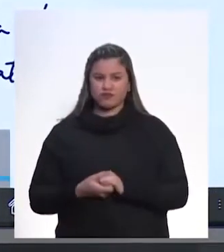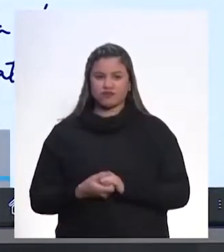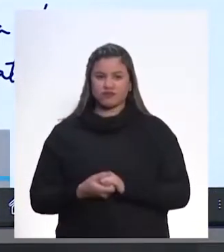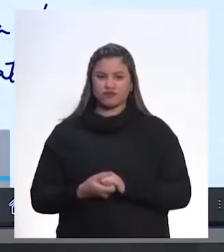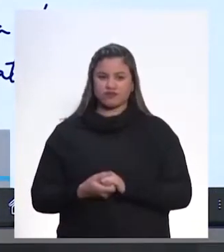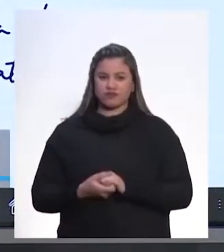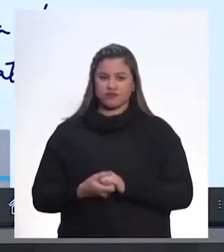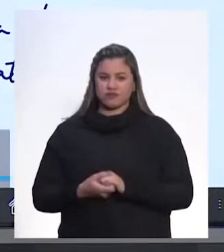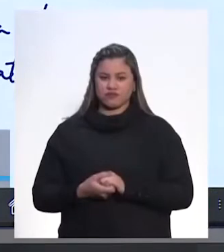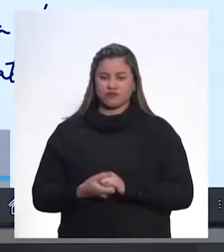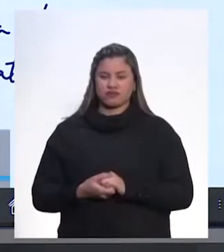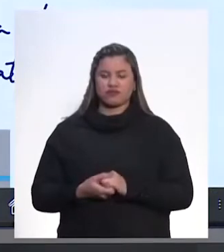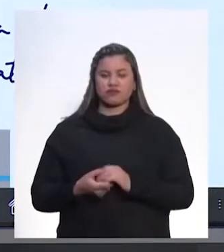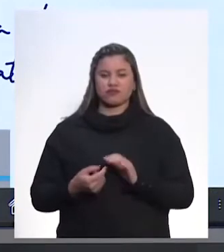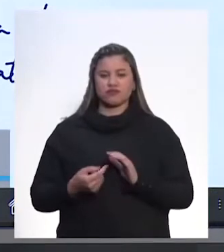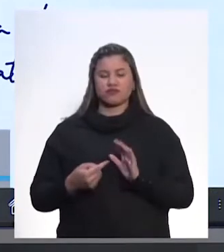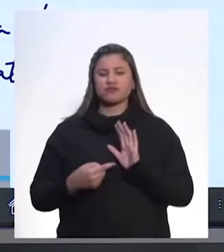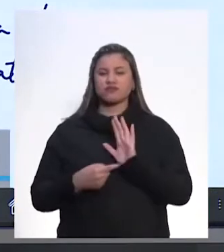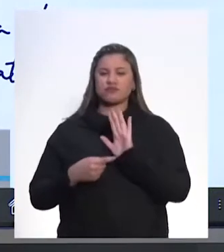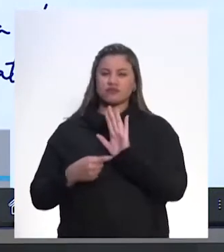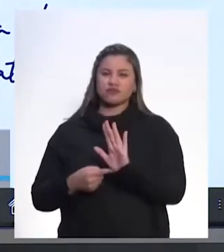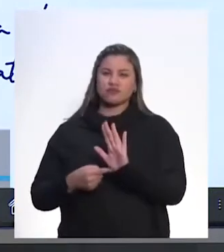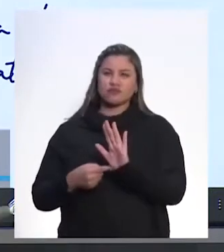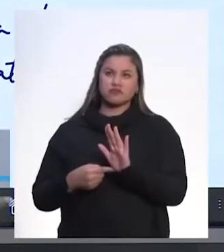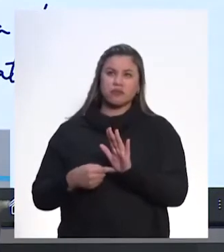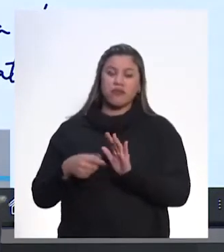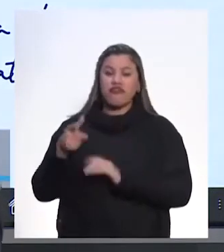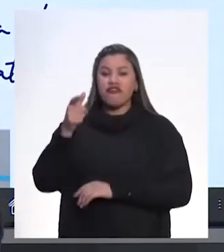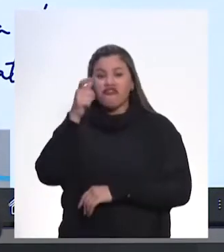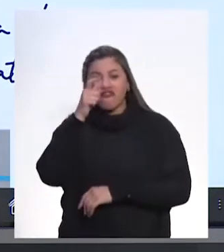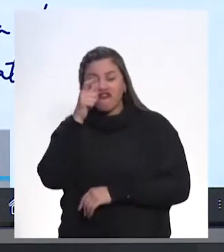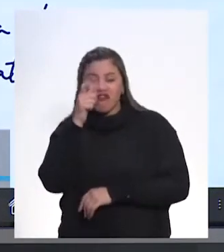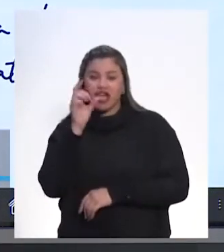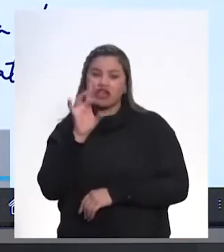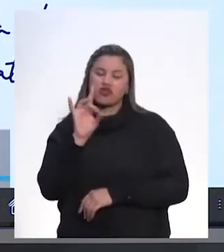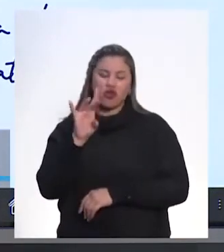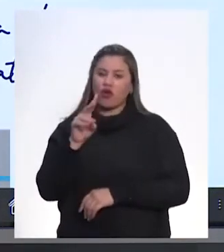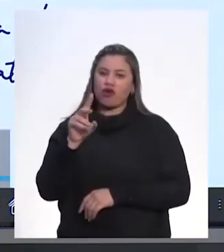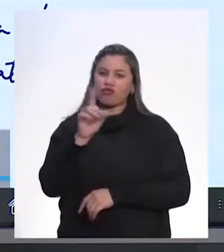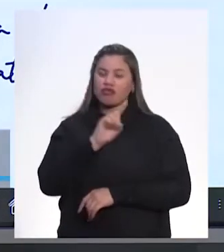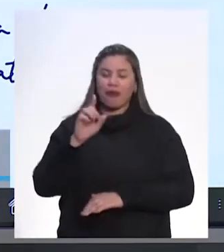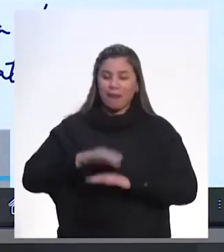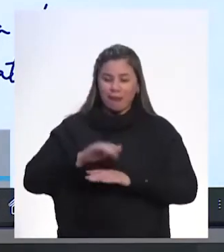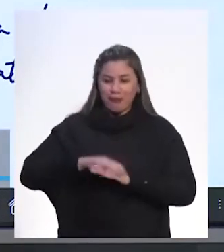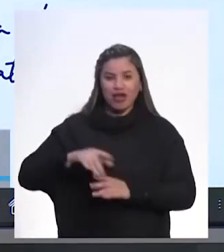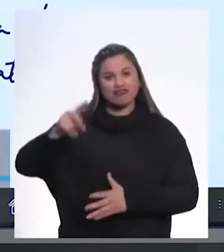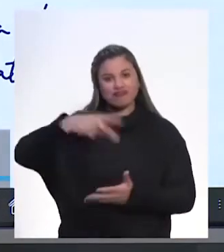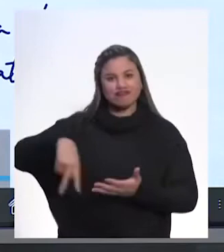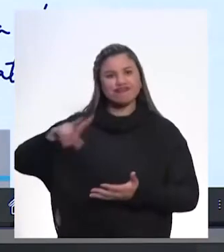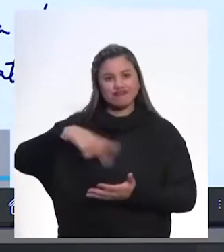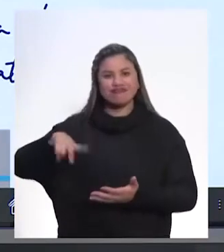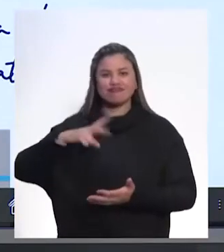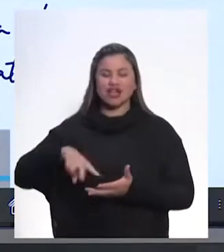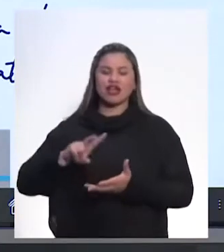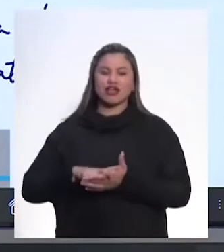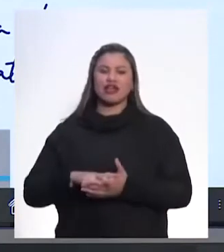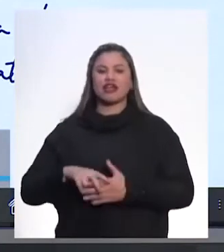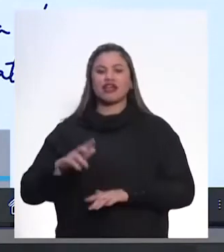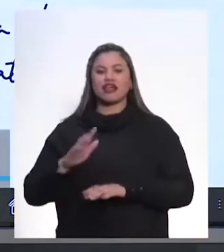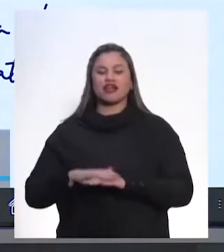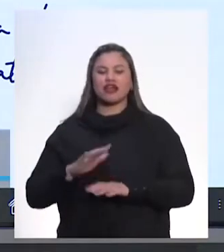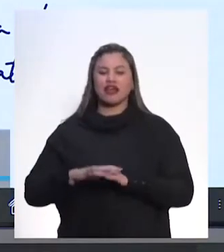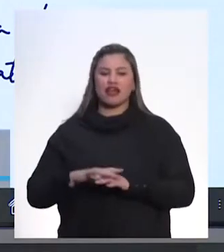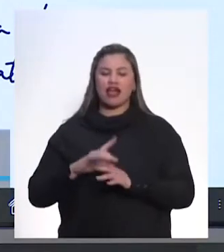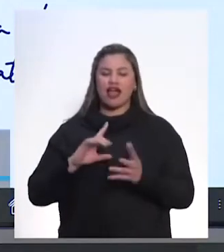meros espectadores, né, de uma intervenção artística, passando a se tornarem executores dessa intervenção e assumindo o papel de